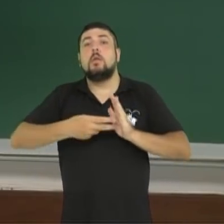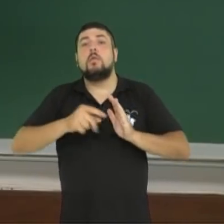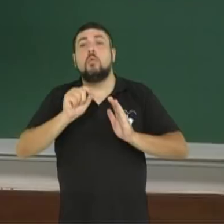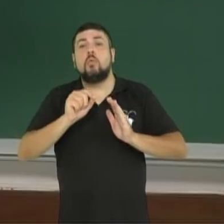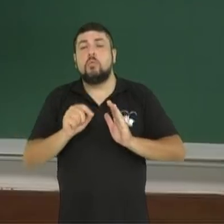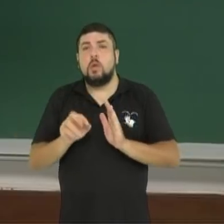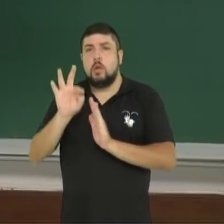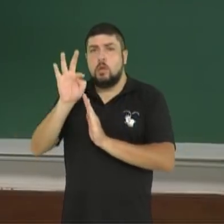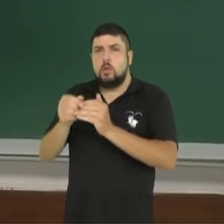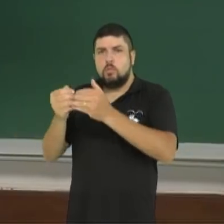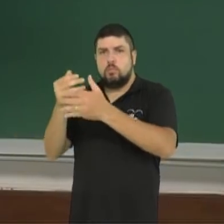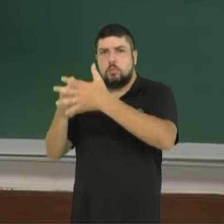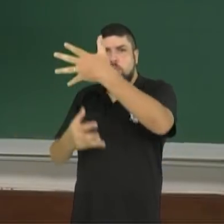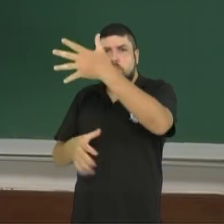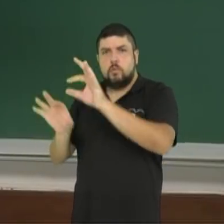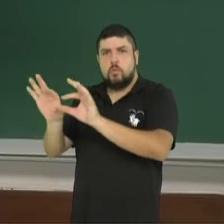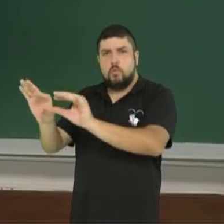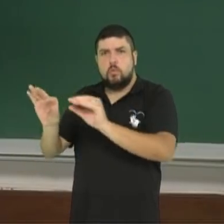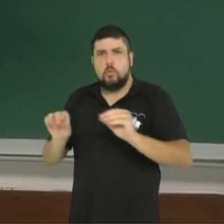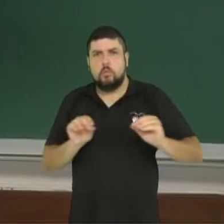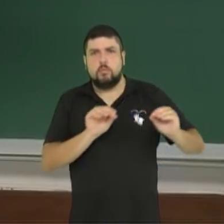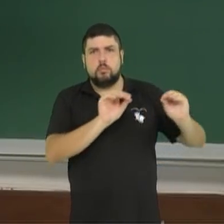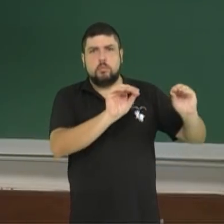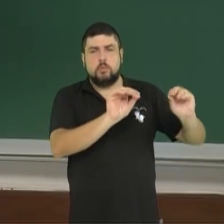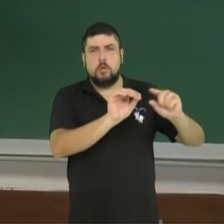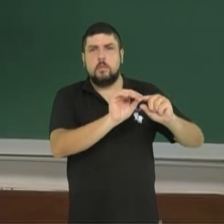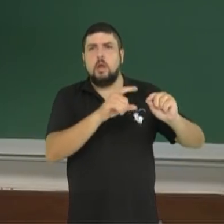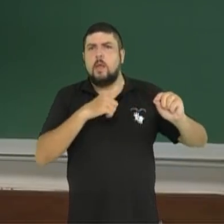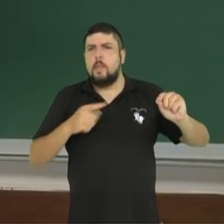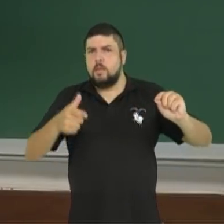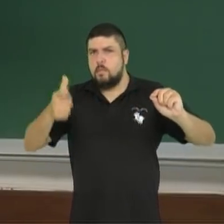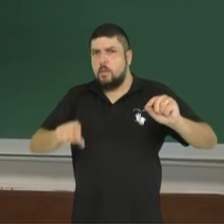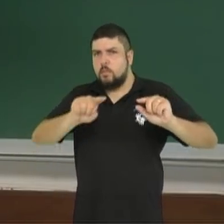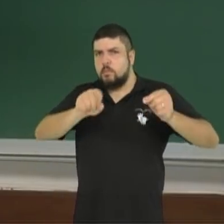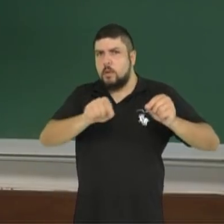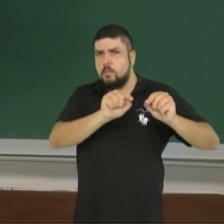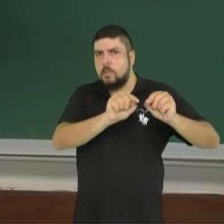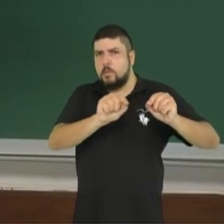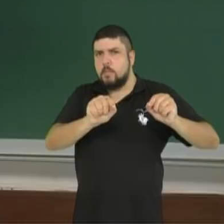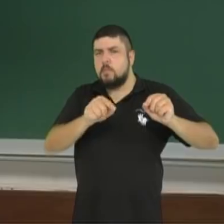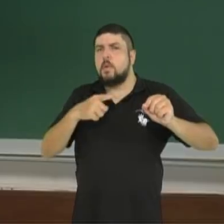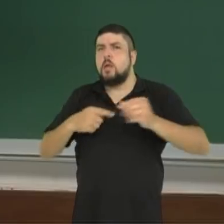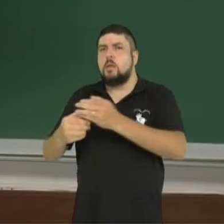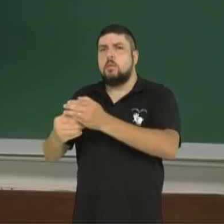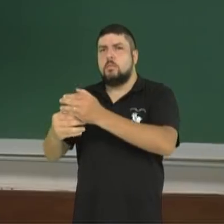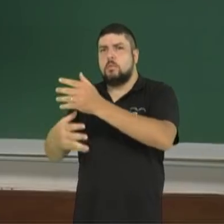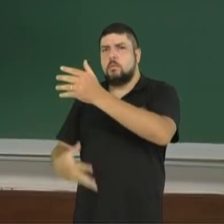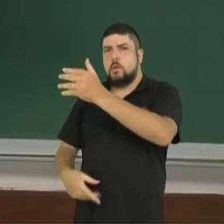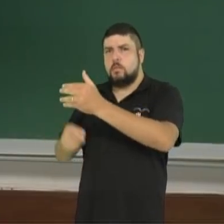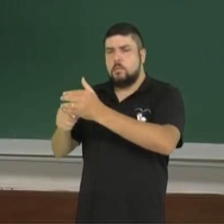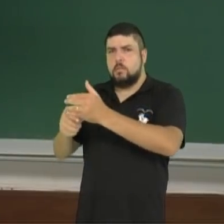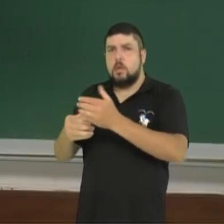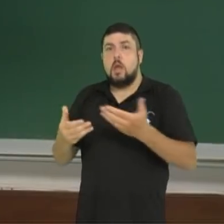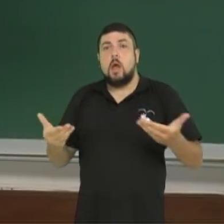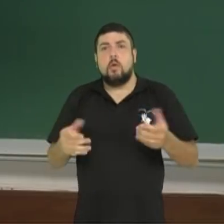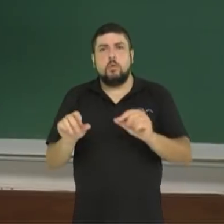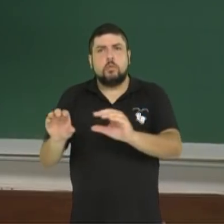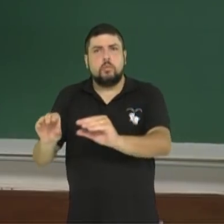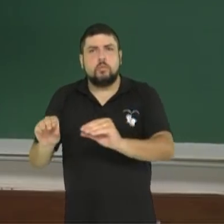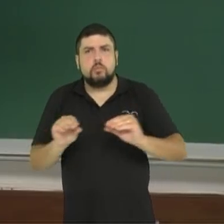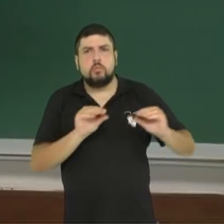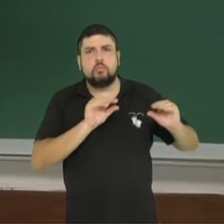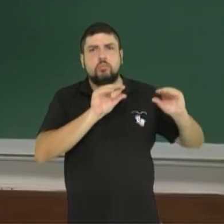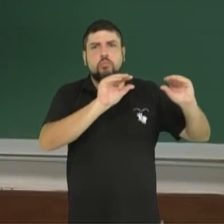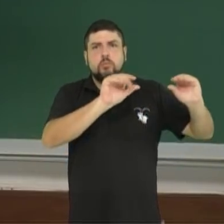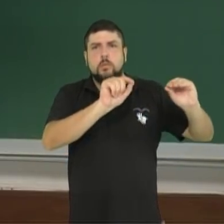fragmento da notícia foi omitido, né? Um trecho foi retirado para a gente poder dar conta, né, de fazer a aula de hoje, né, só com alguns